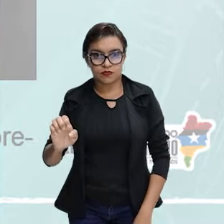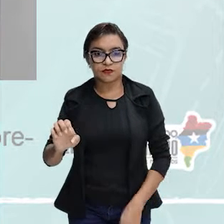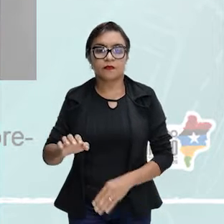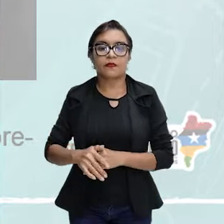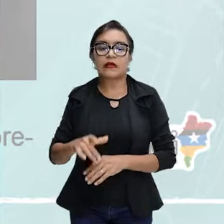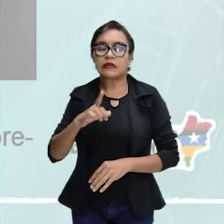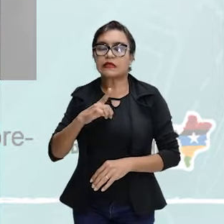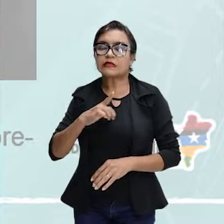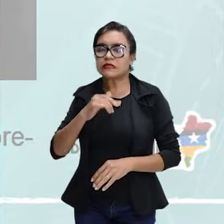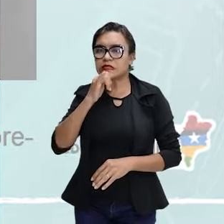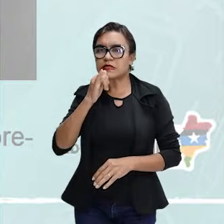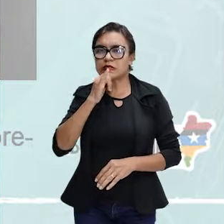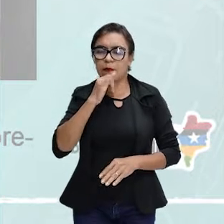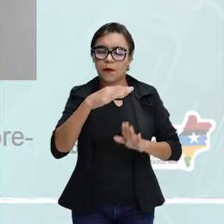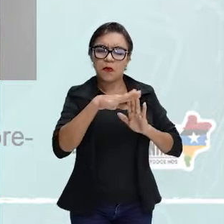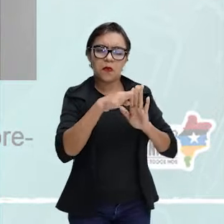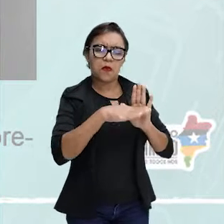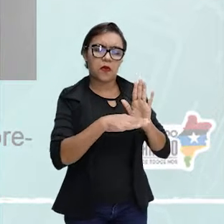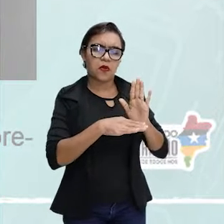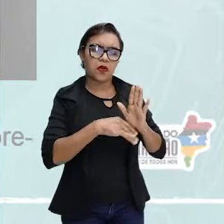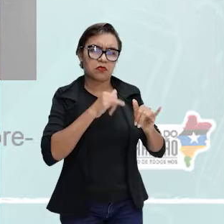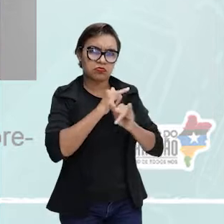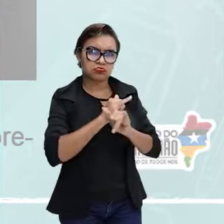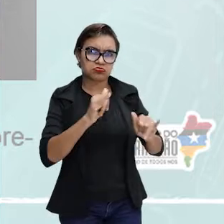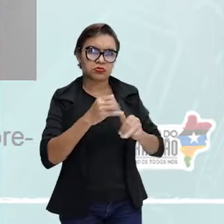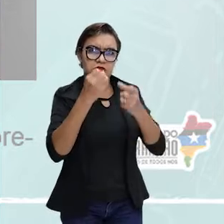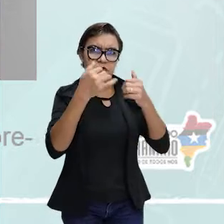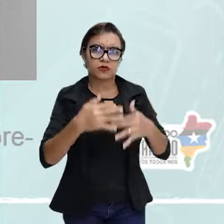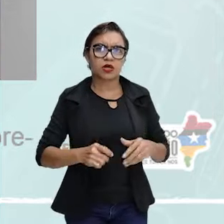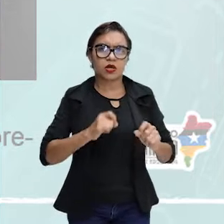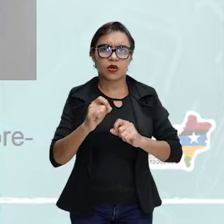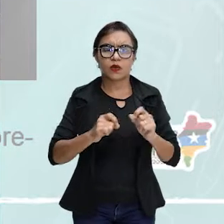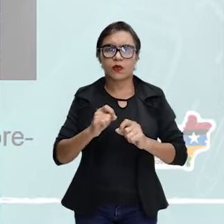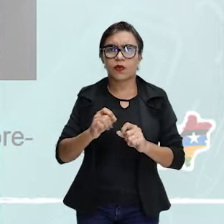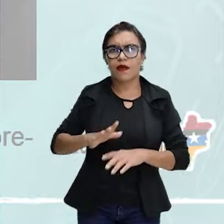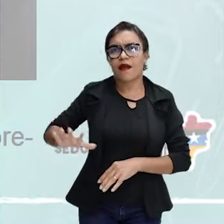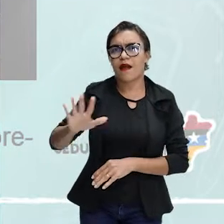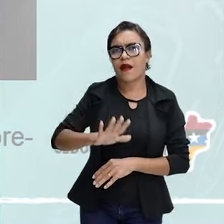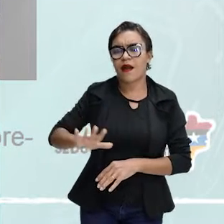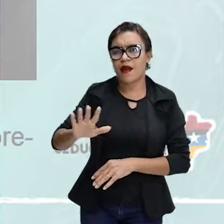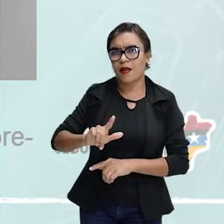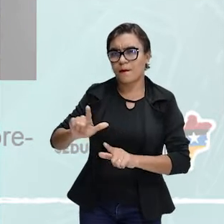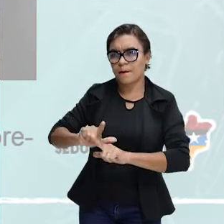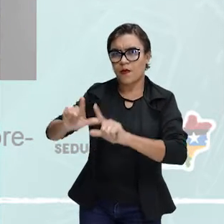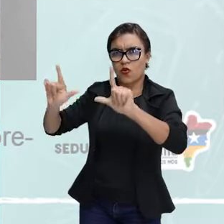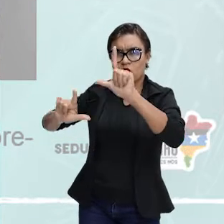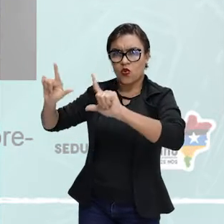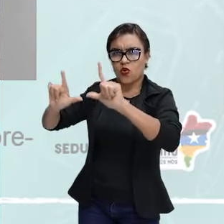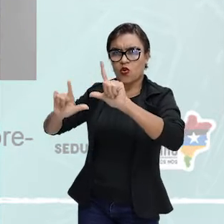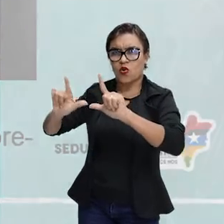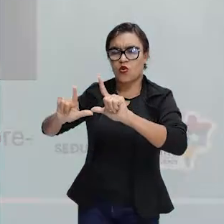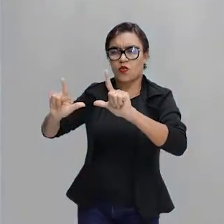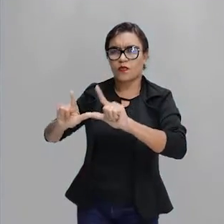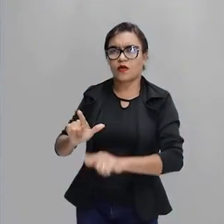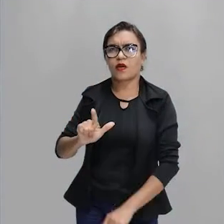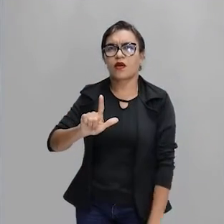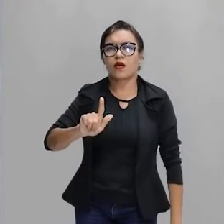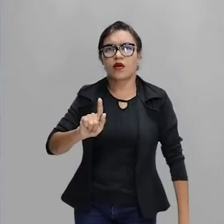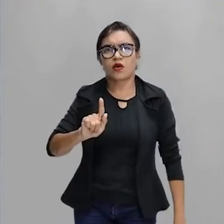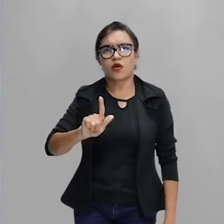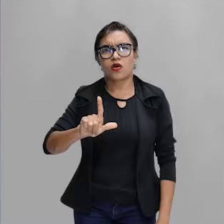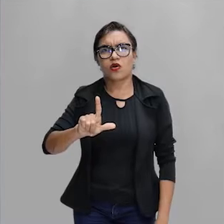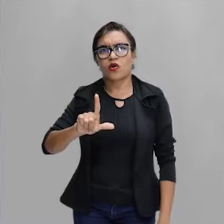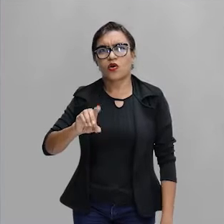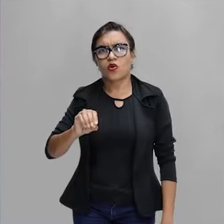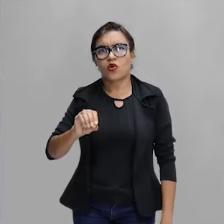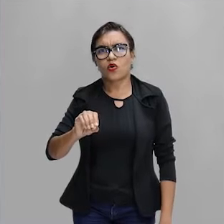programas acerca, por exemplo, de atividades agropecuárias. Vou citar aqui o Globo Rural, por exemplo. Vocês vão lá, vocês dão a tabela, olha, a produção do gado